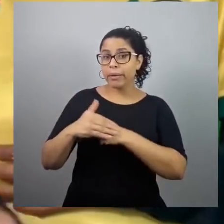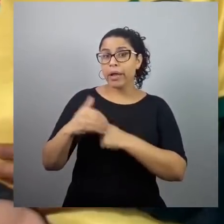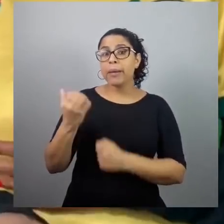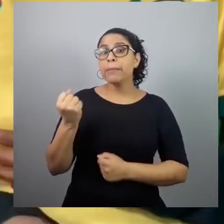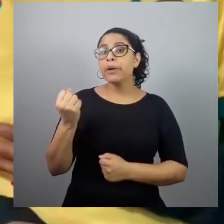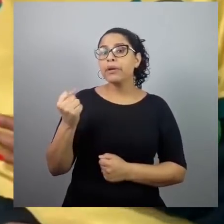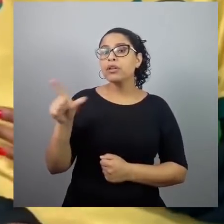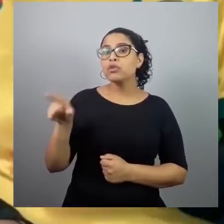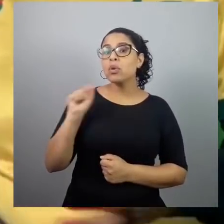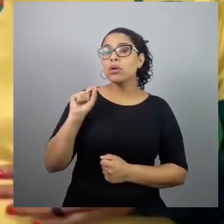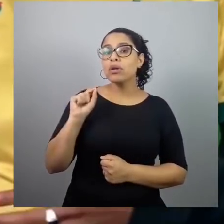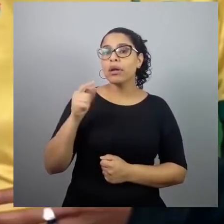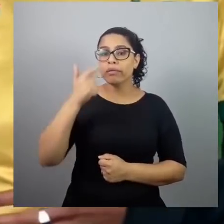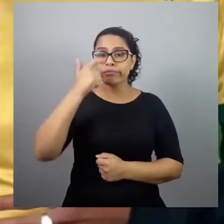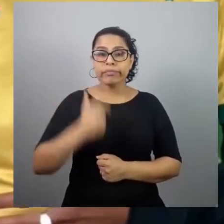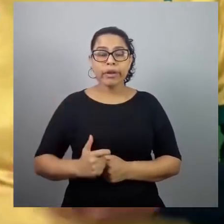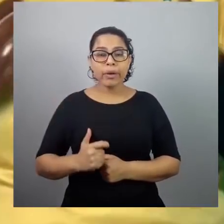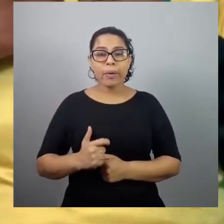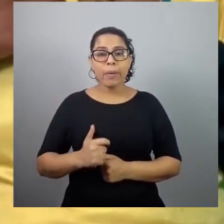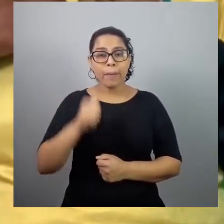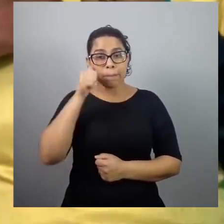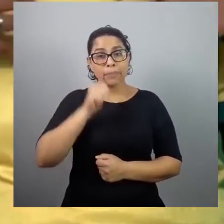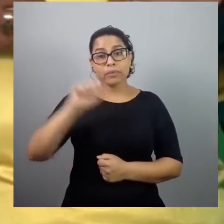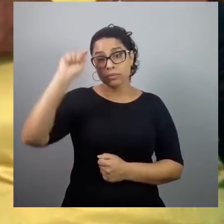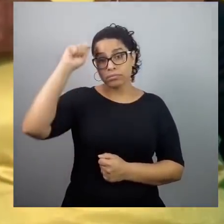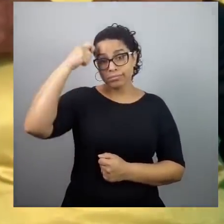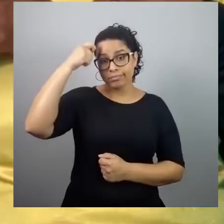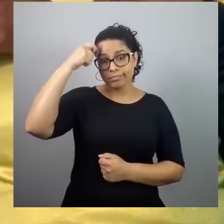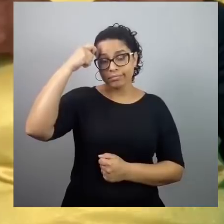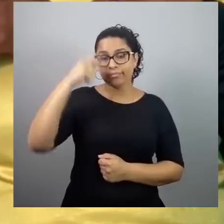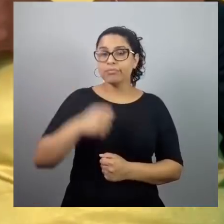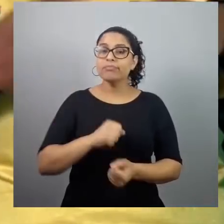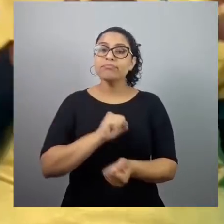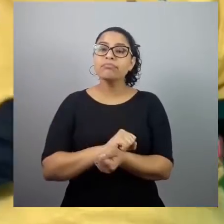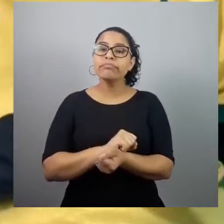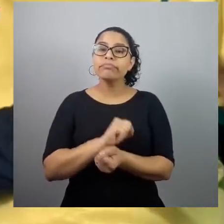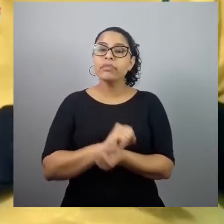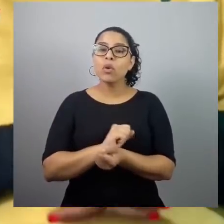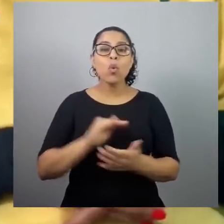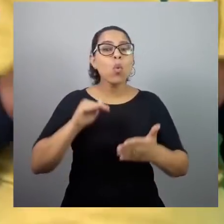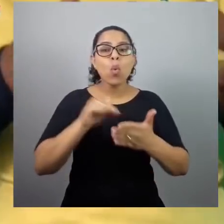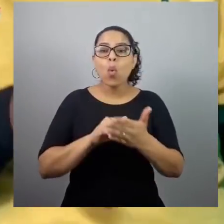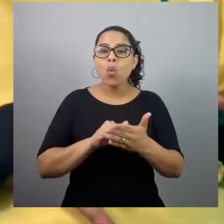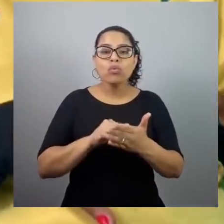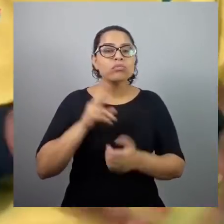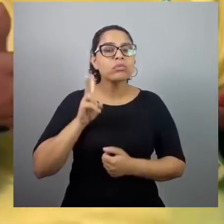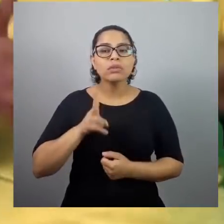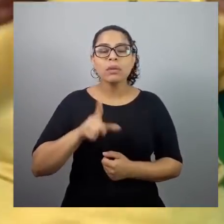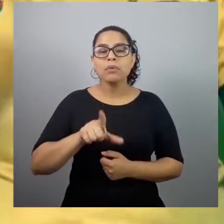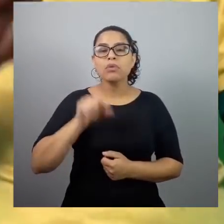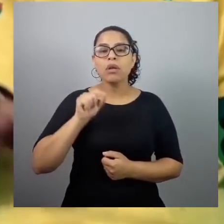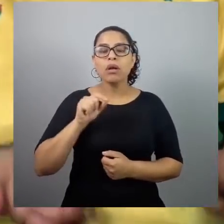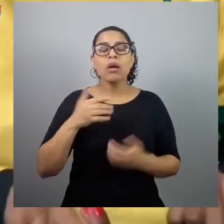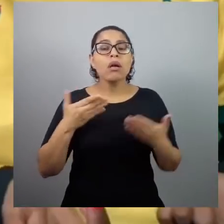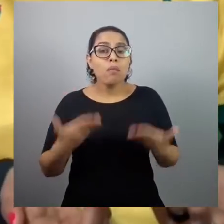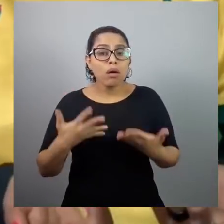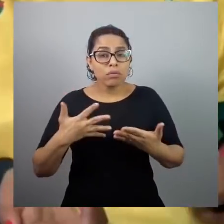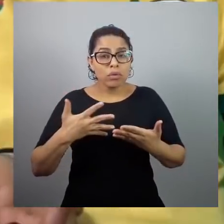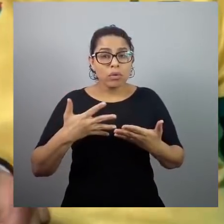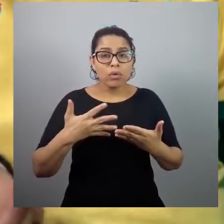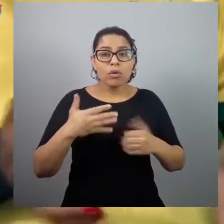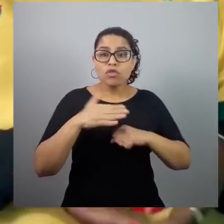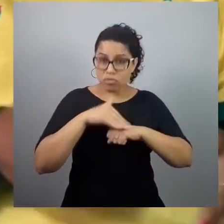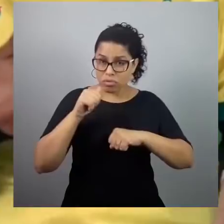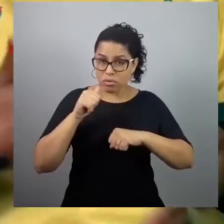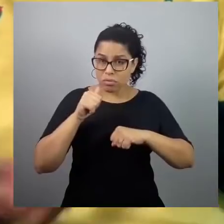amiga de pele clara, ela era escolhida e eu, enquanto mina preta, ficava lá. E era a última. E quando era chamada,